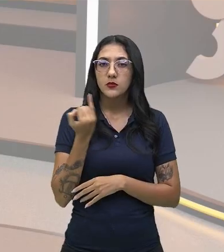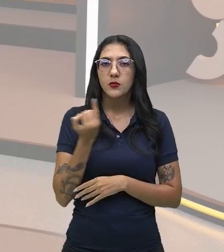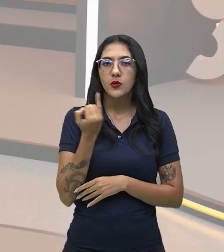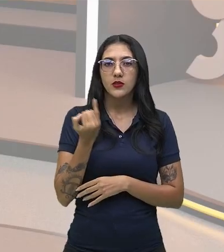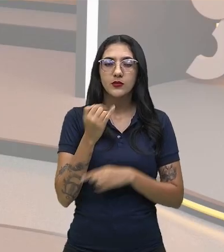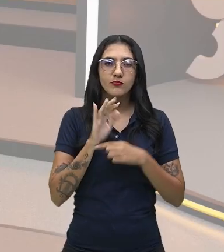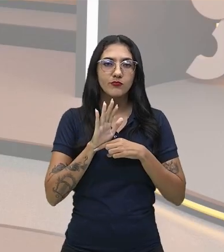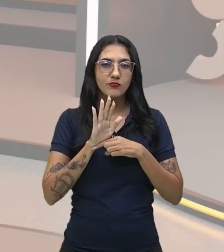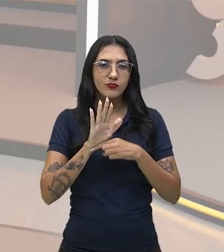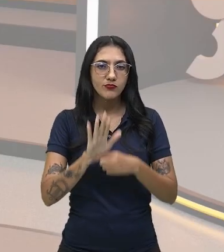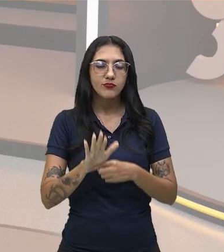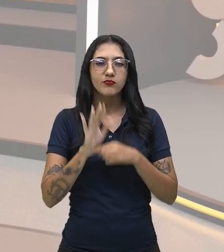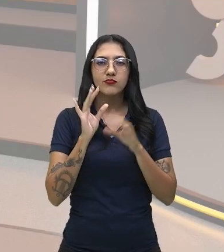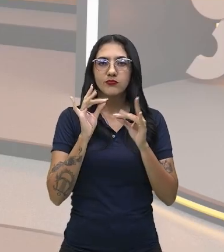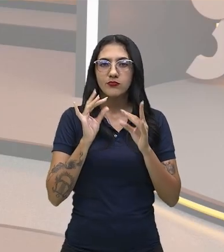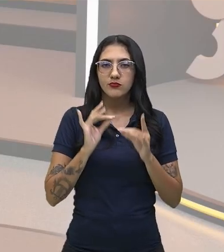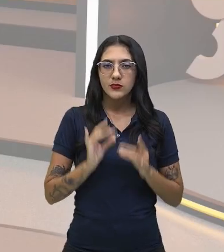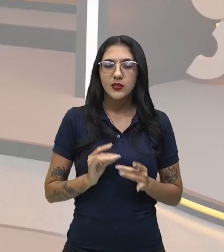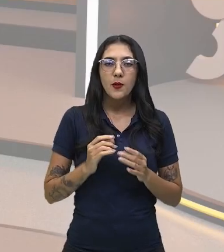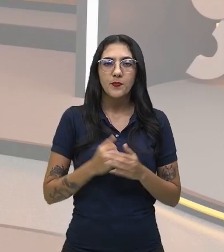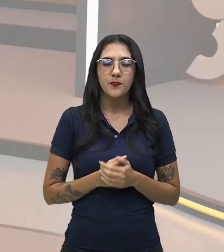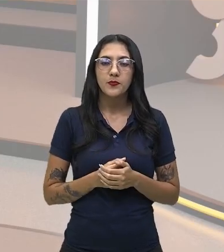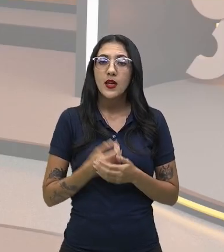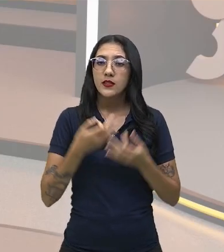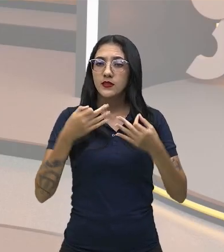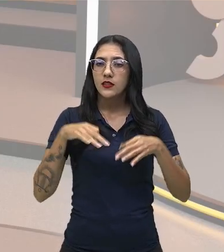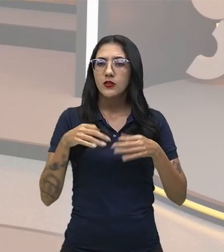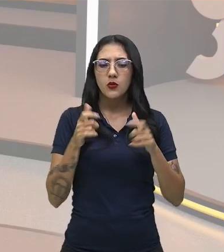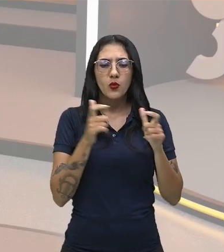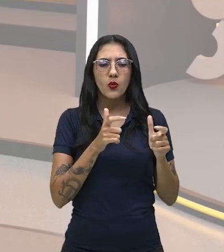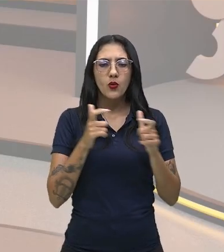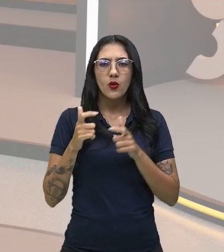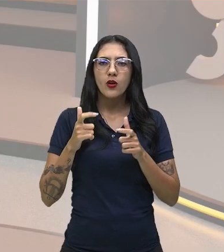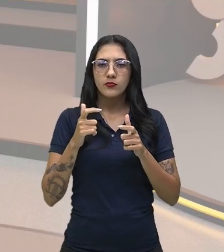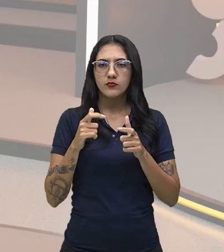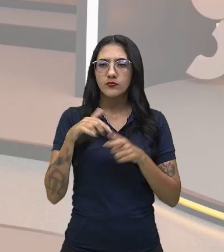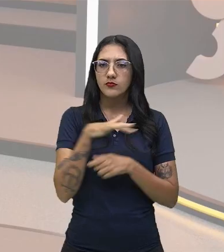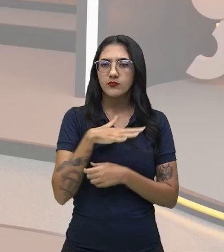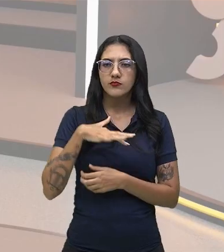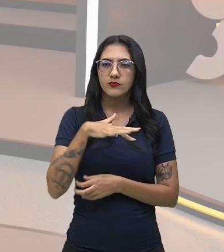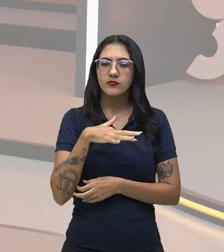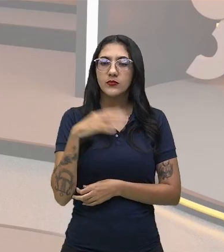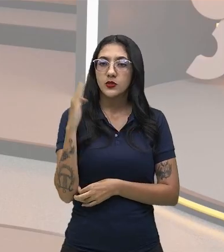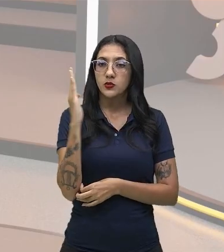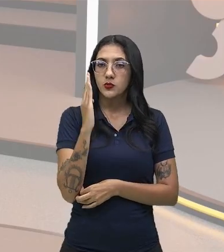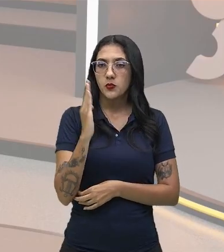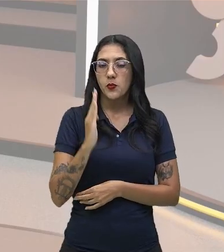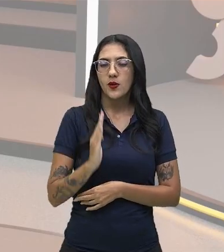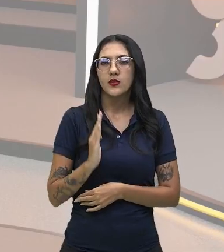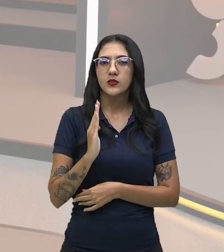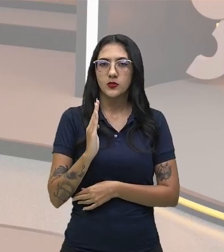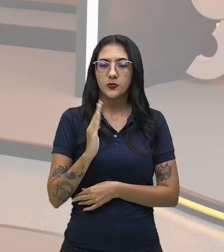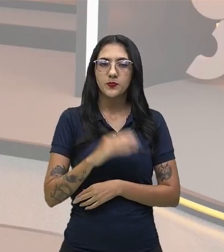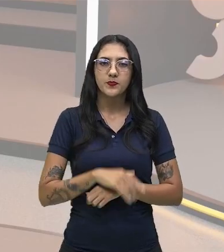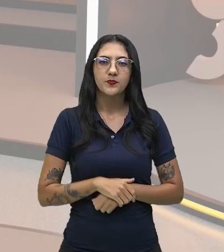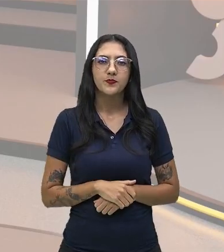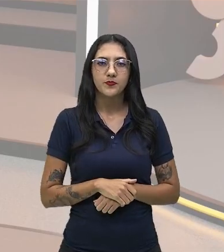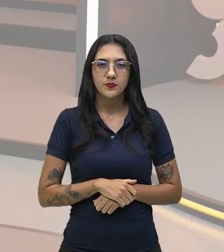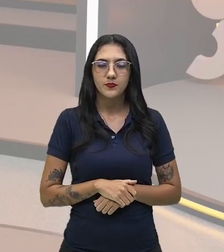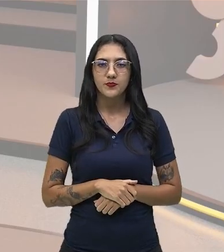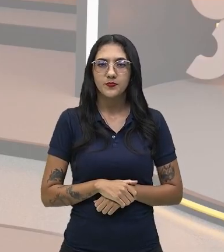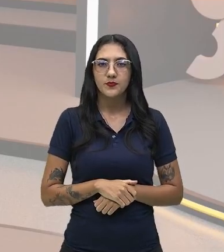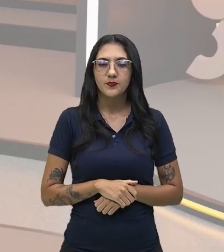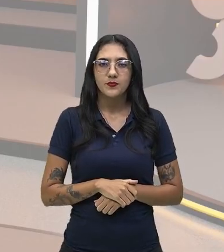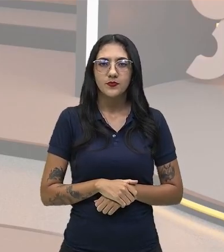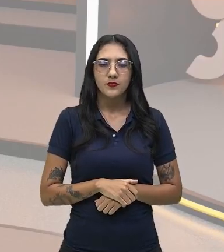para início de conversa, a localização do nosso território brasileiro de acordo, com os